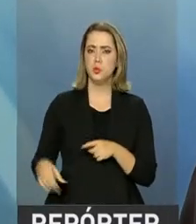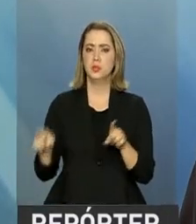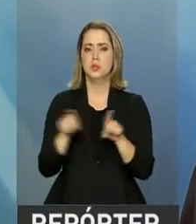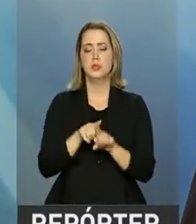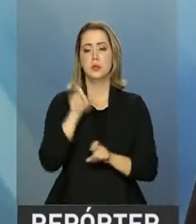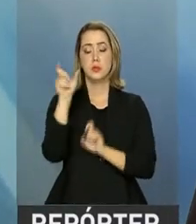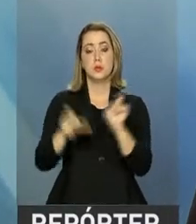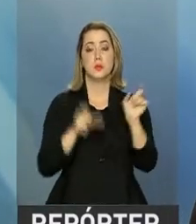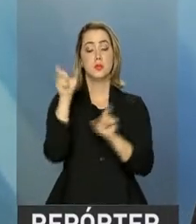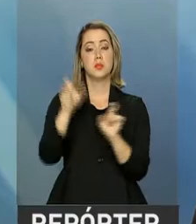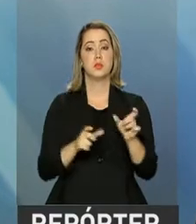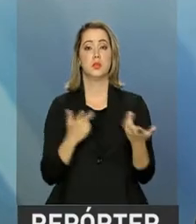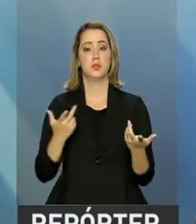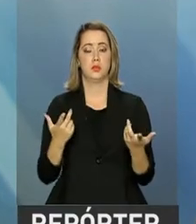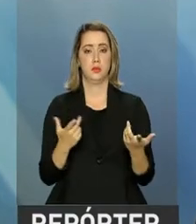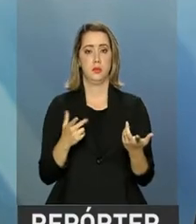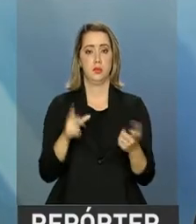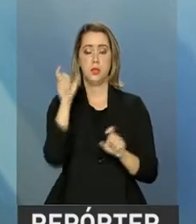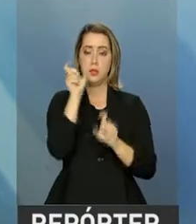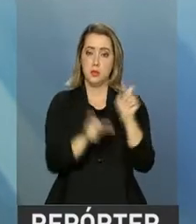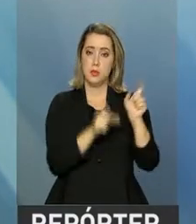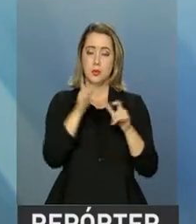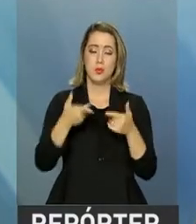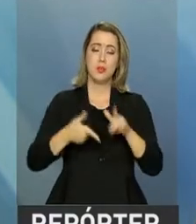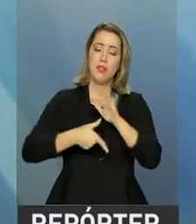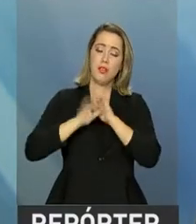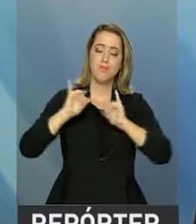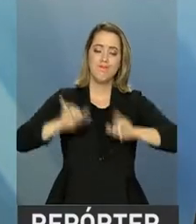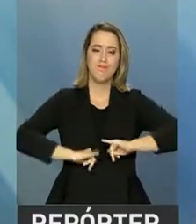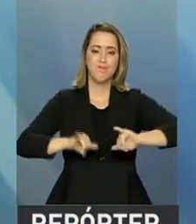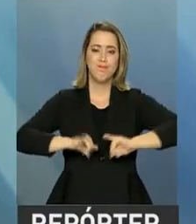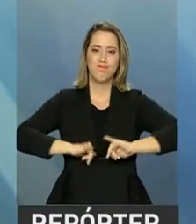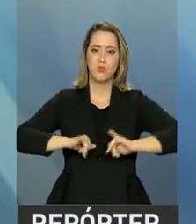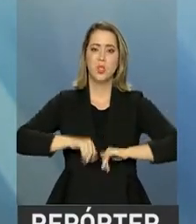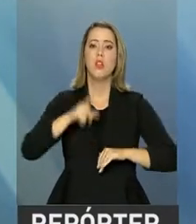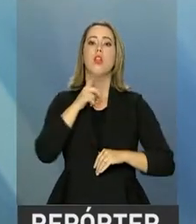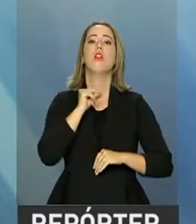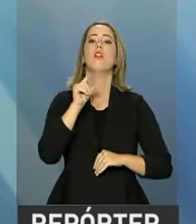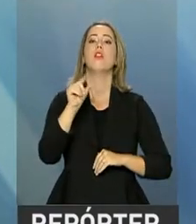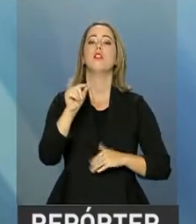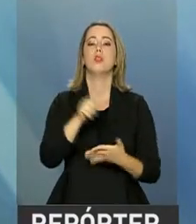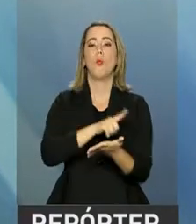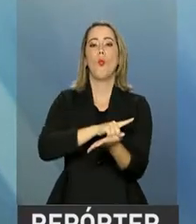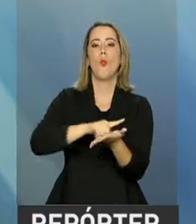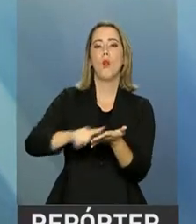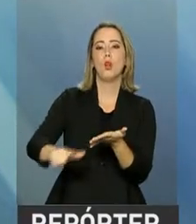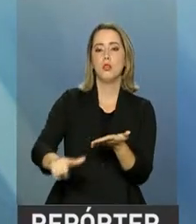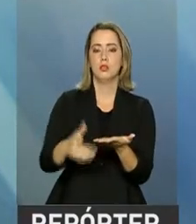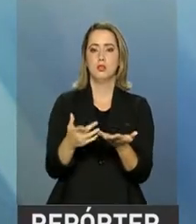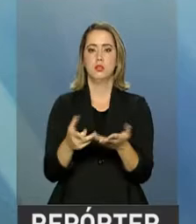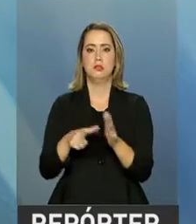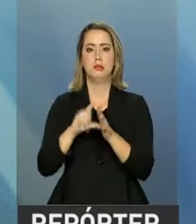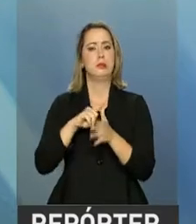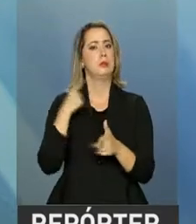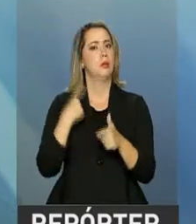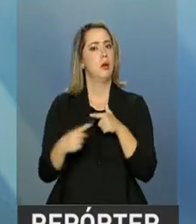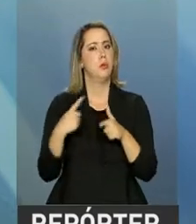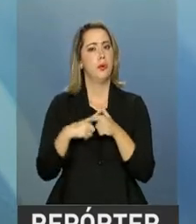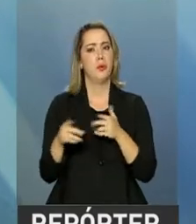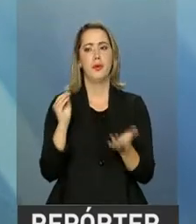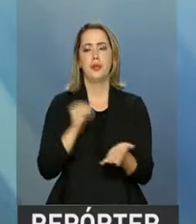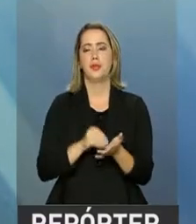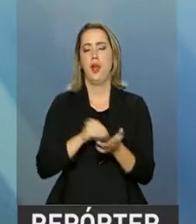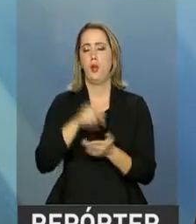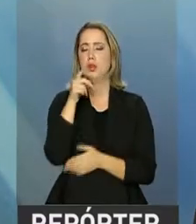para as pessoas que sofriam com a seca, as pessoas que viviam o alarme do colapso hídrico,